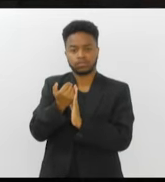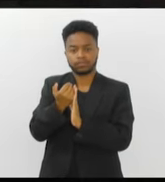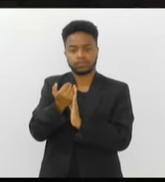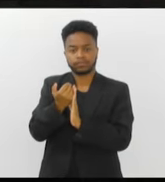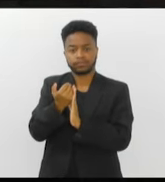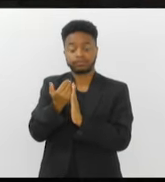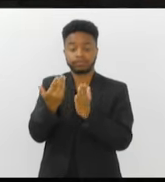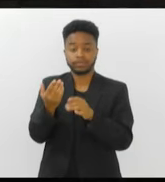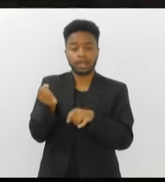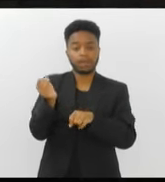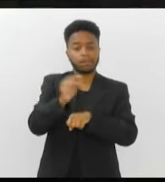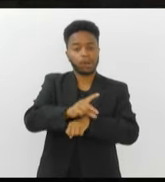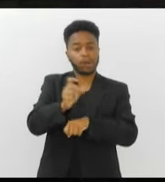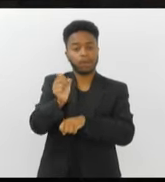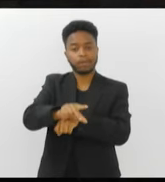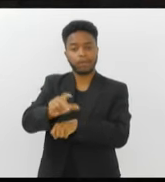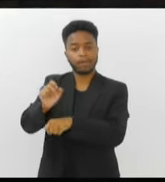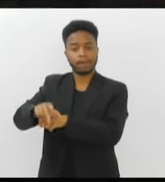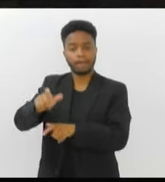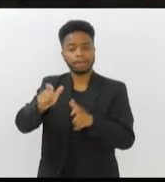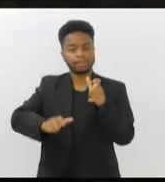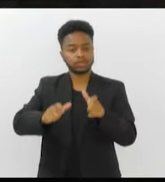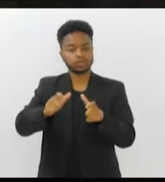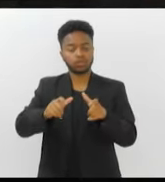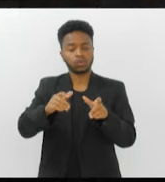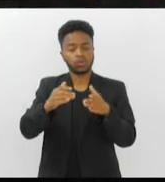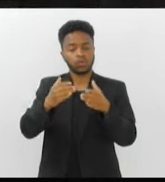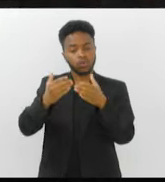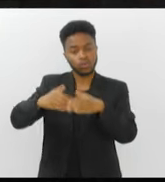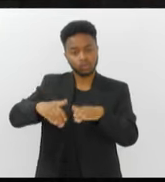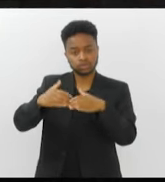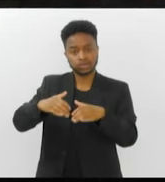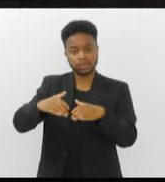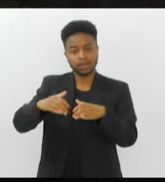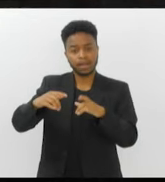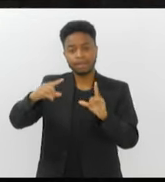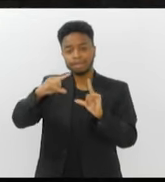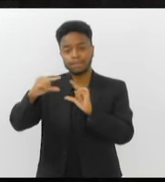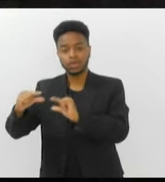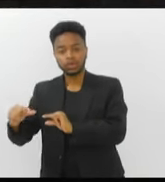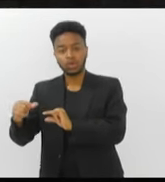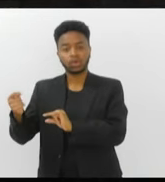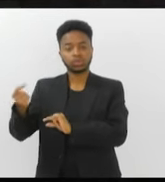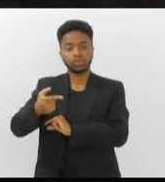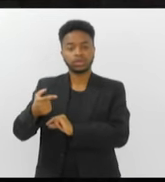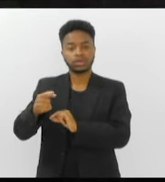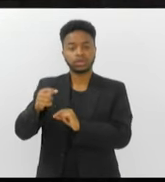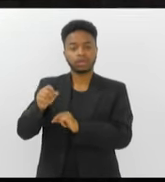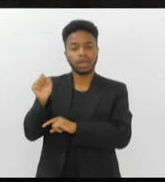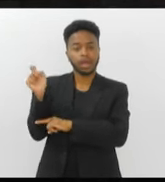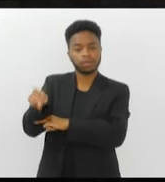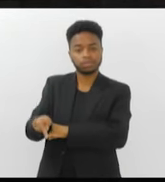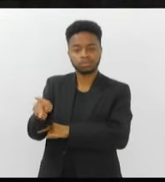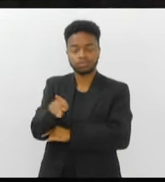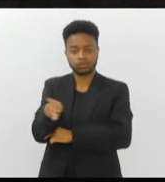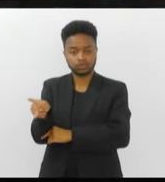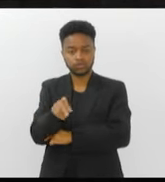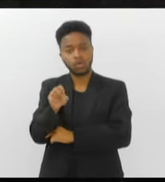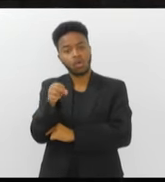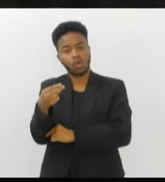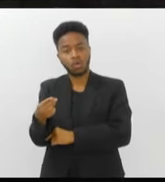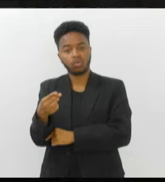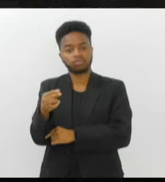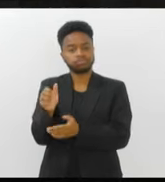ritmo de entrada dos concursados é menor do que o ritmo de saída de professores para aposentadoria ou mesmo por